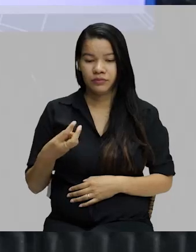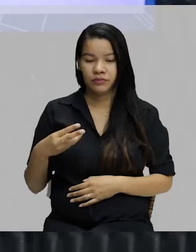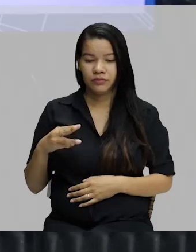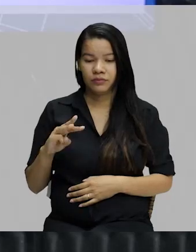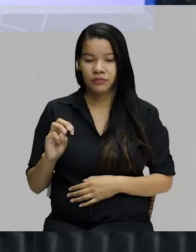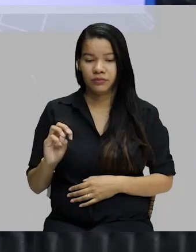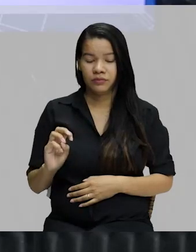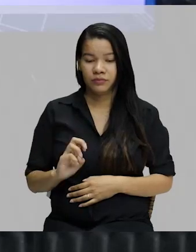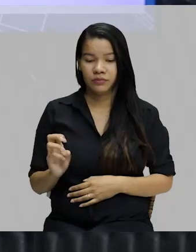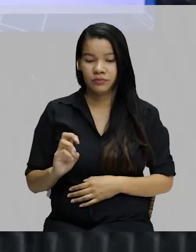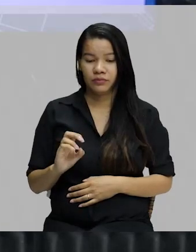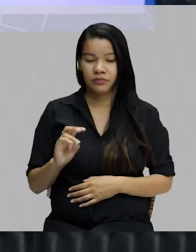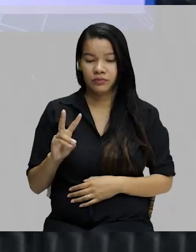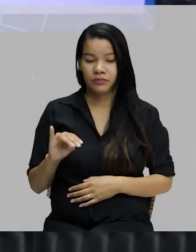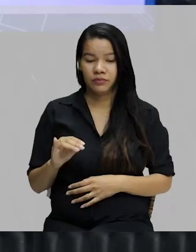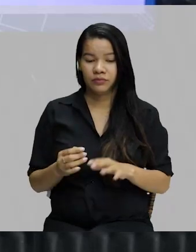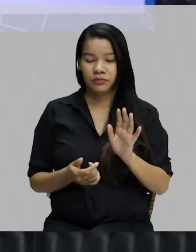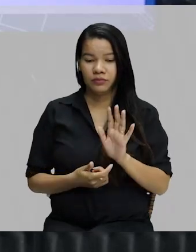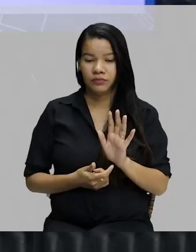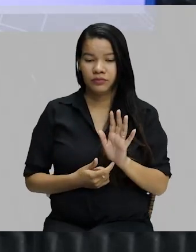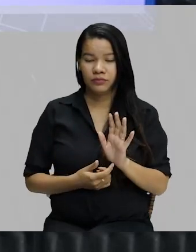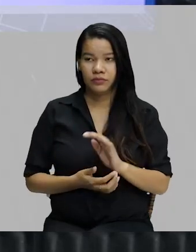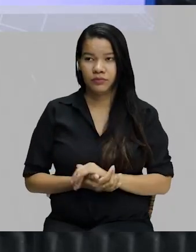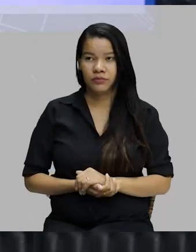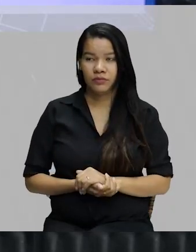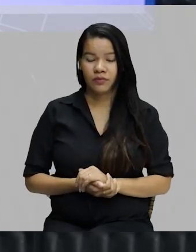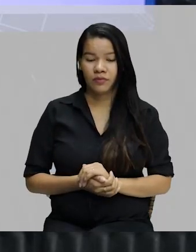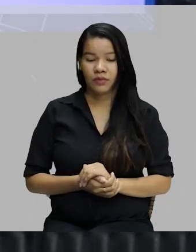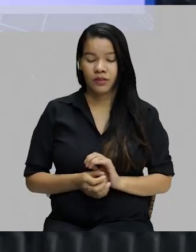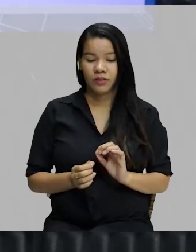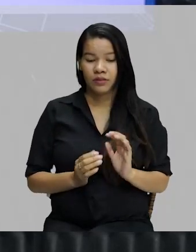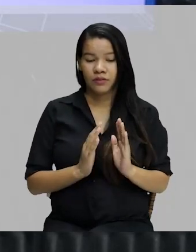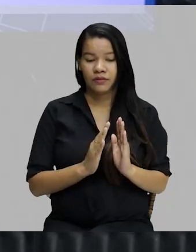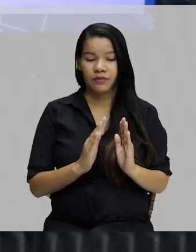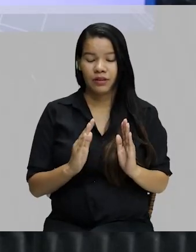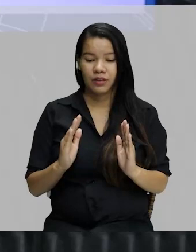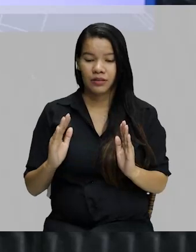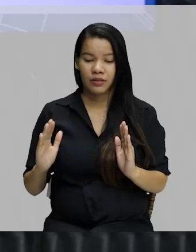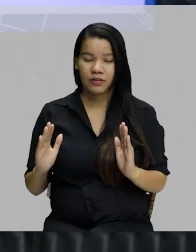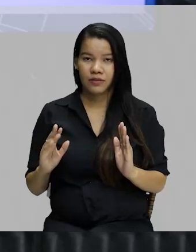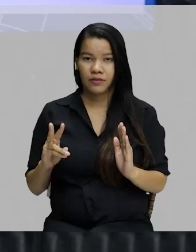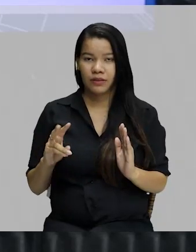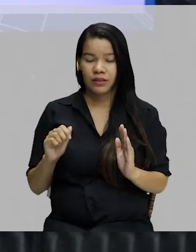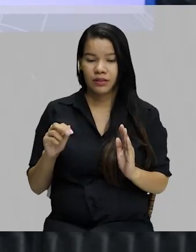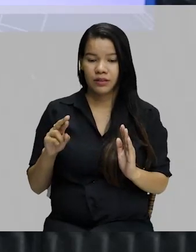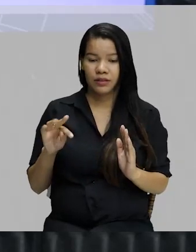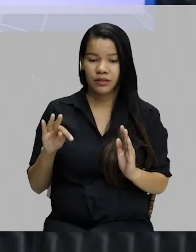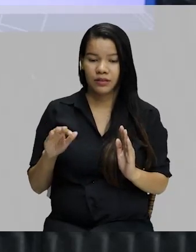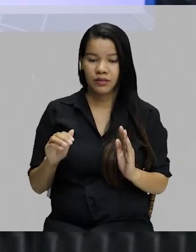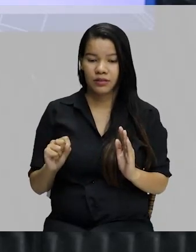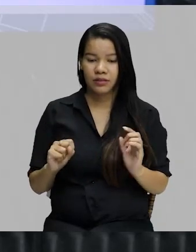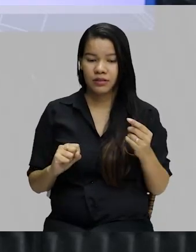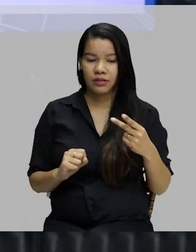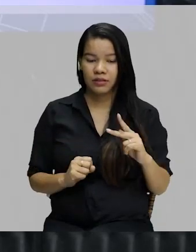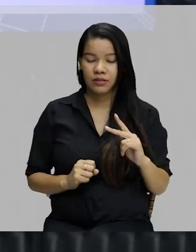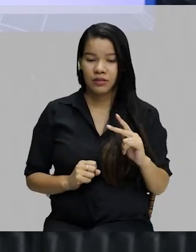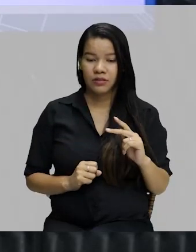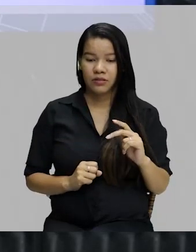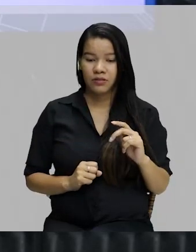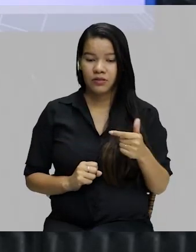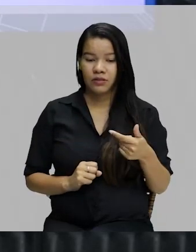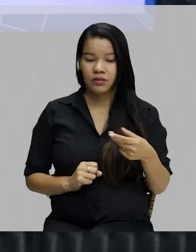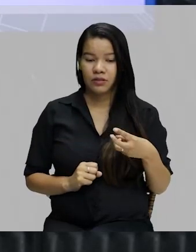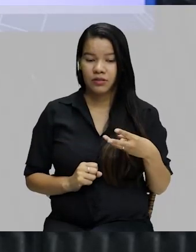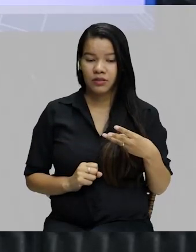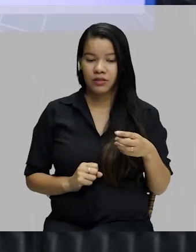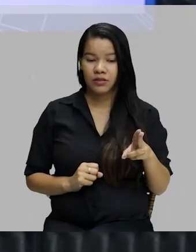nos reatores na forma de varetas. Então, vamos ter várias varetas desse urânio 235. E aí vai acontecer